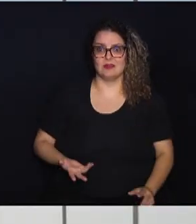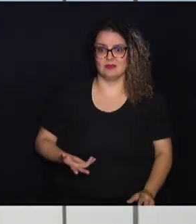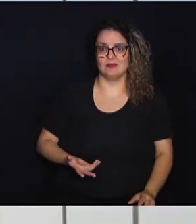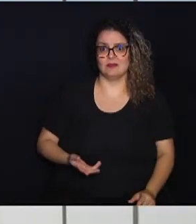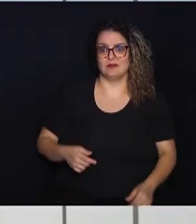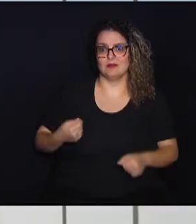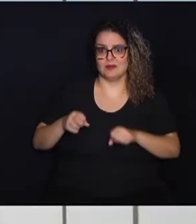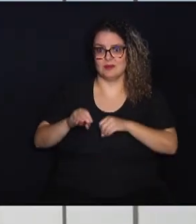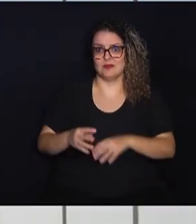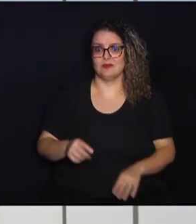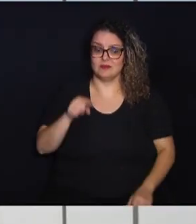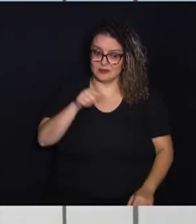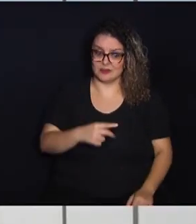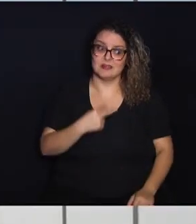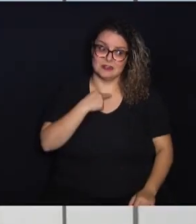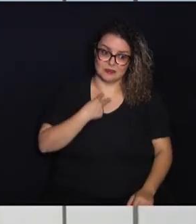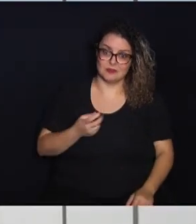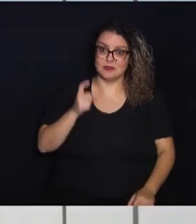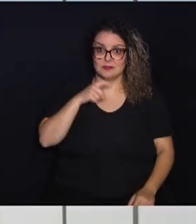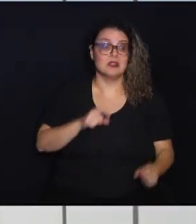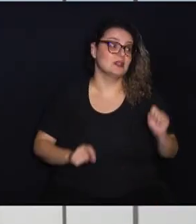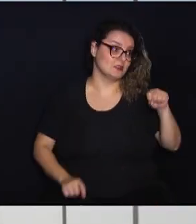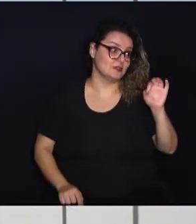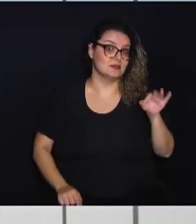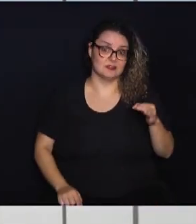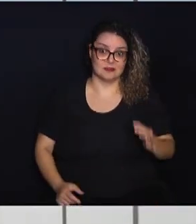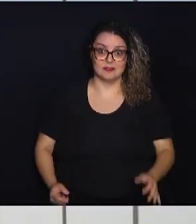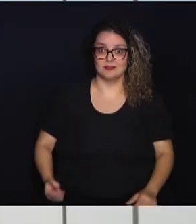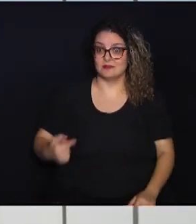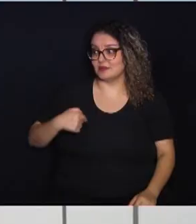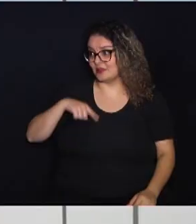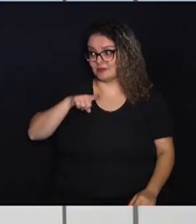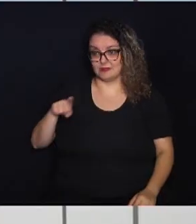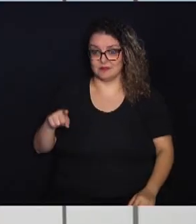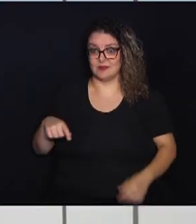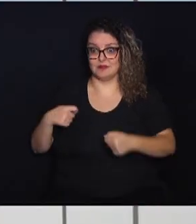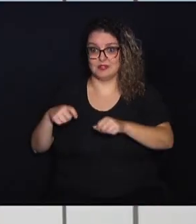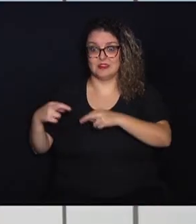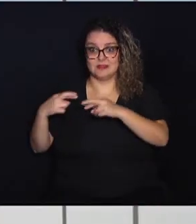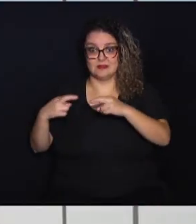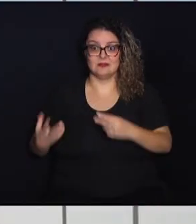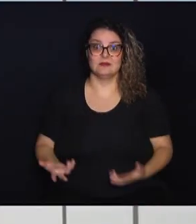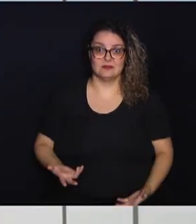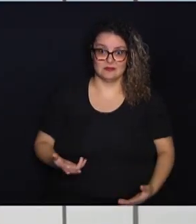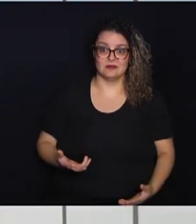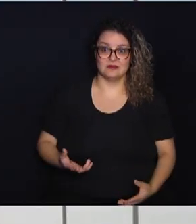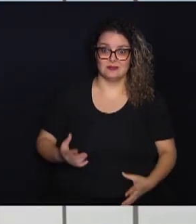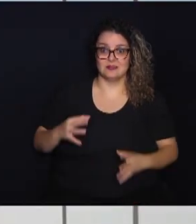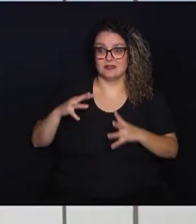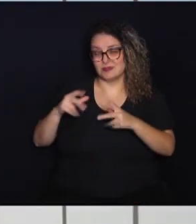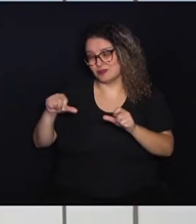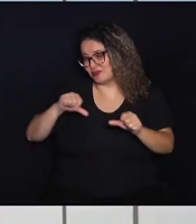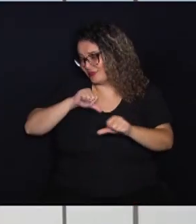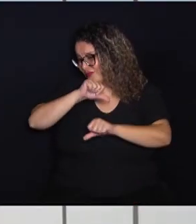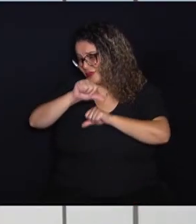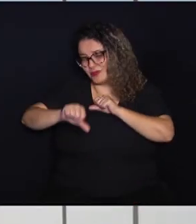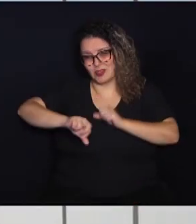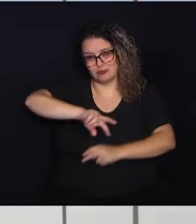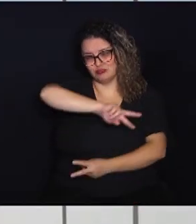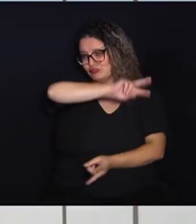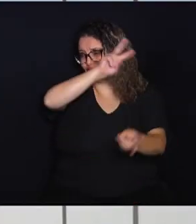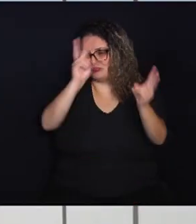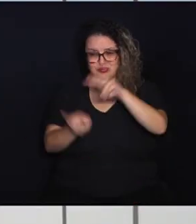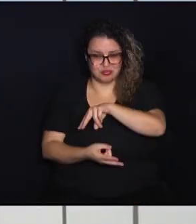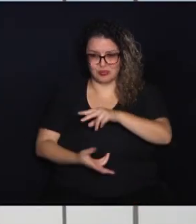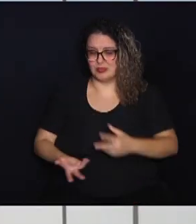educar. Olha, você não pode mentir. Exato. Para eu não precisar verificar. Tá tudo de ponta cabeça, né?